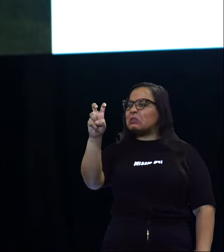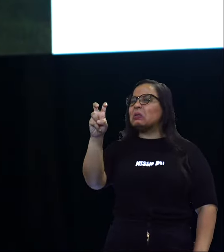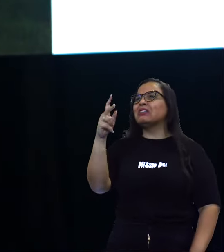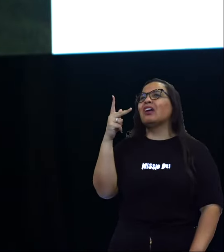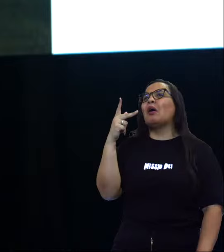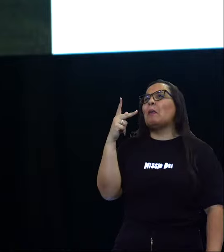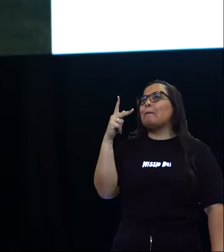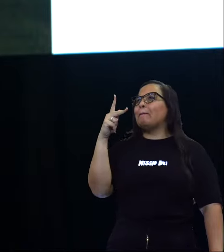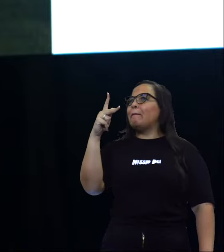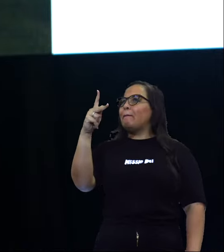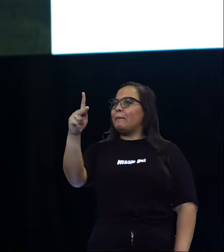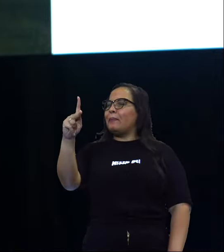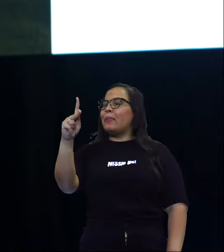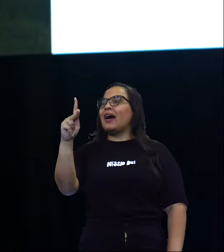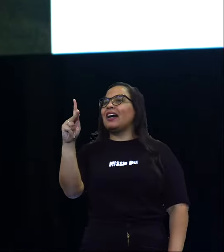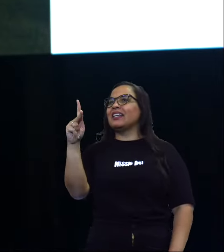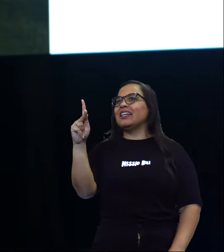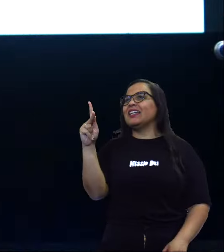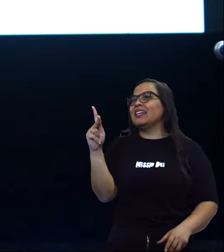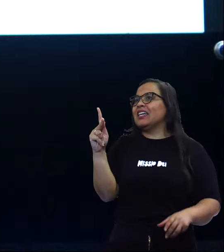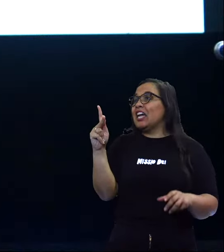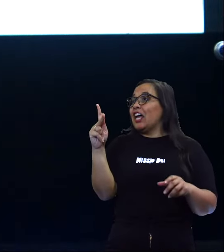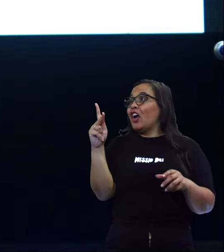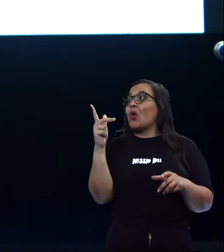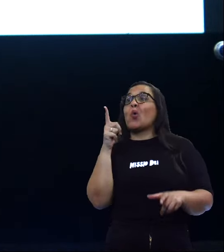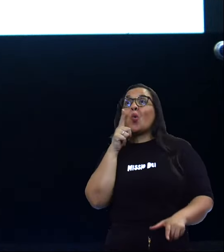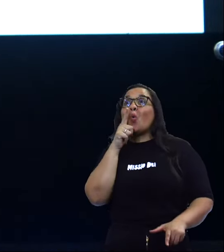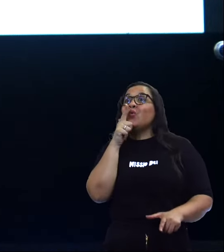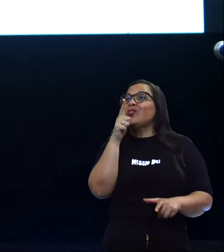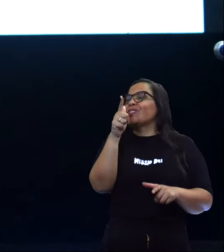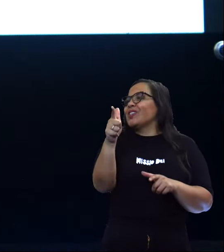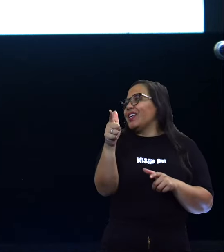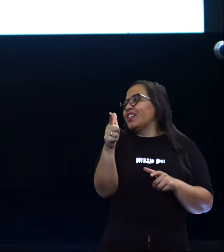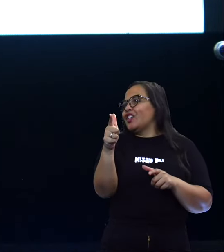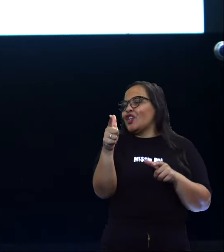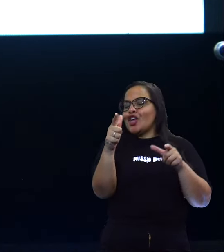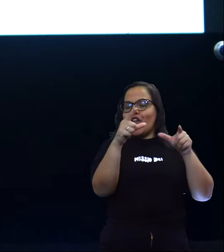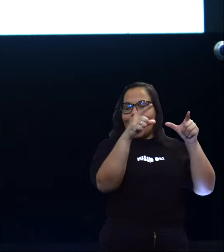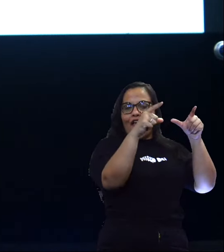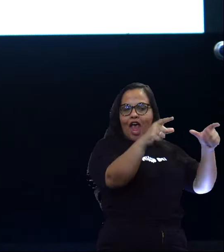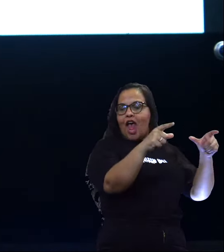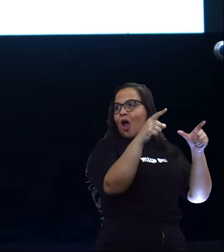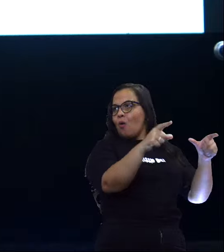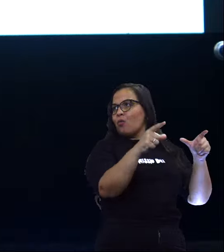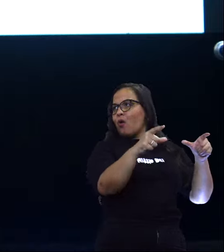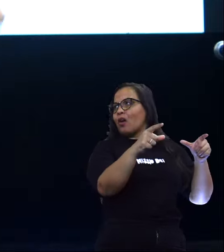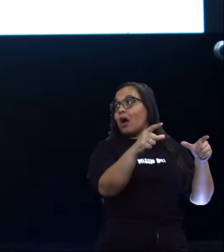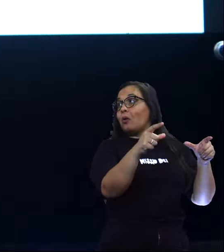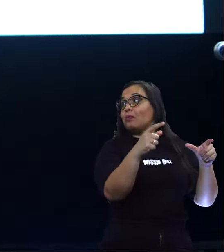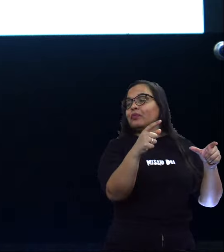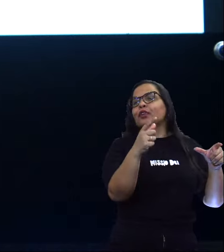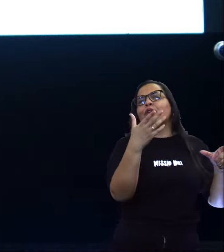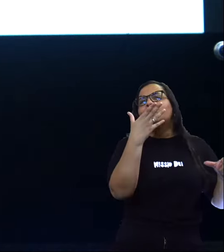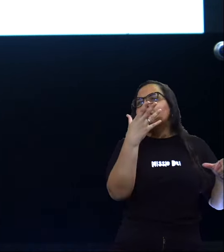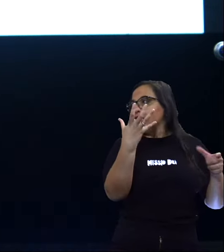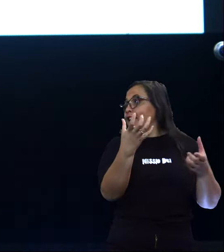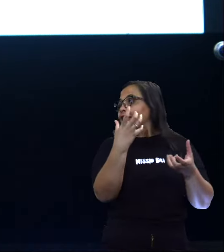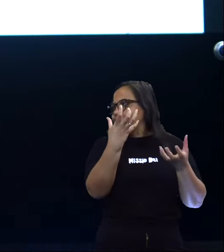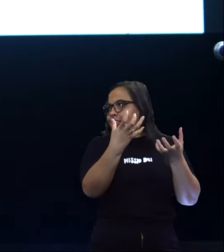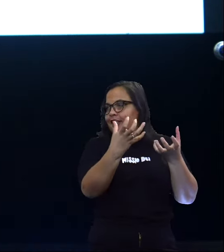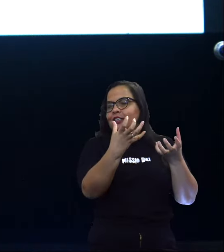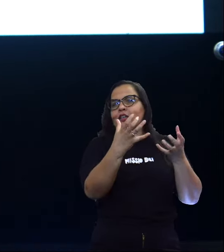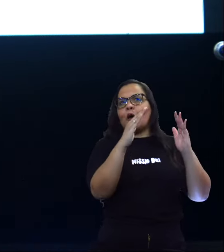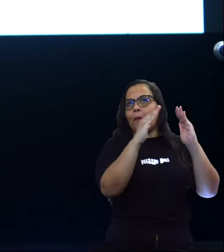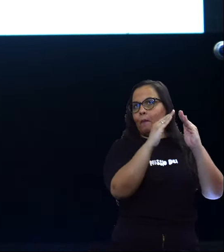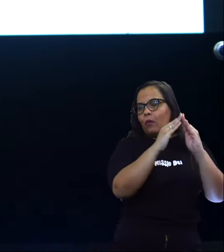dos gigantes maiores que nós vimos. A terra mais difícil, a mais complicada, a que todo mundo estava com medo naquela época, é a que eu